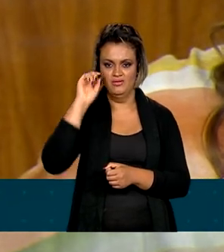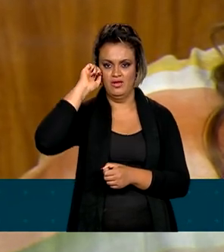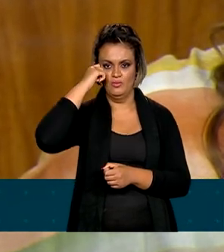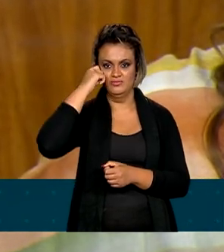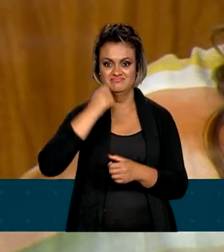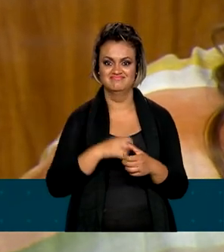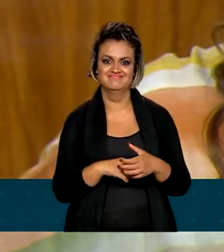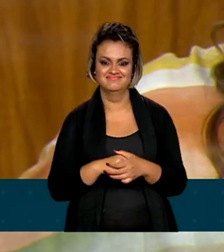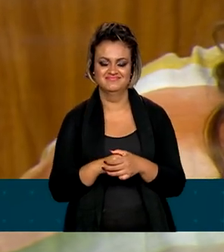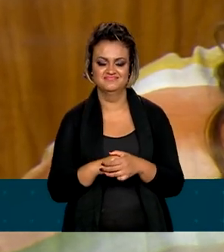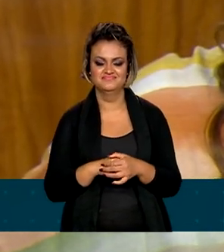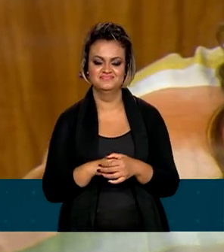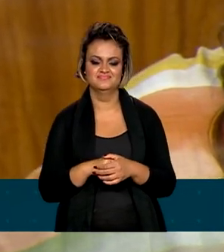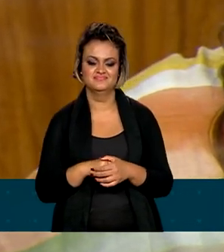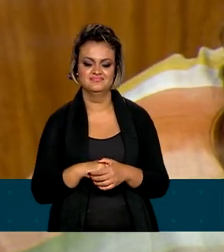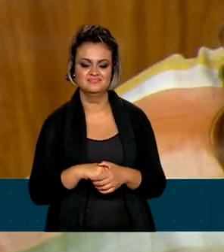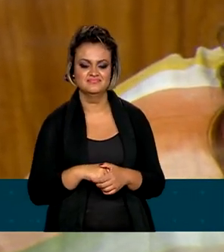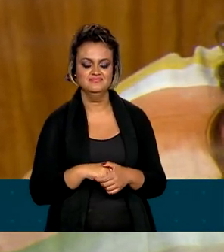Então, eu estou aqui